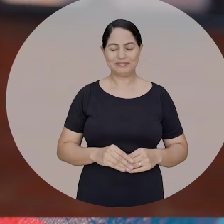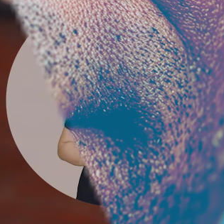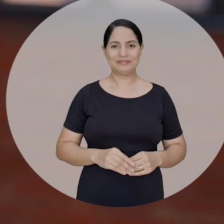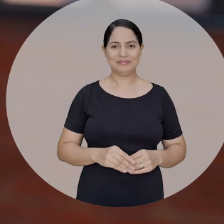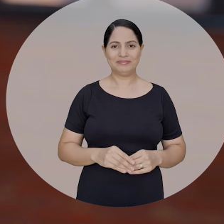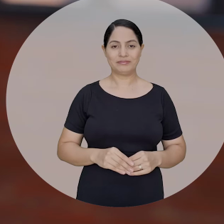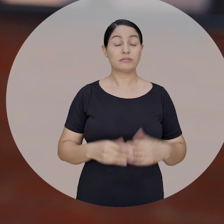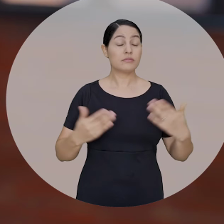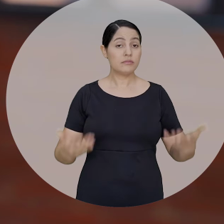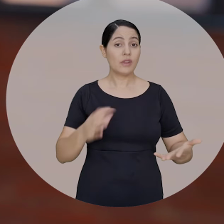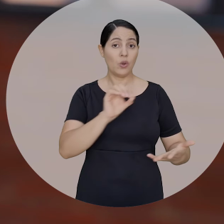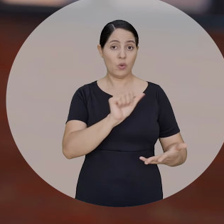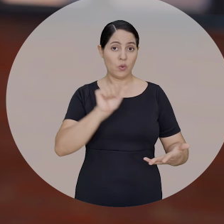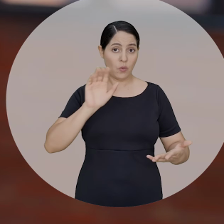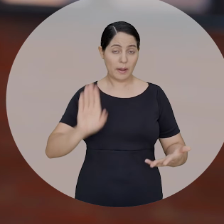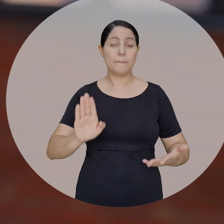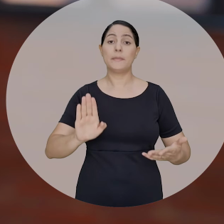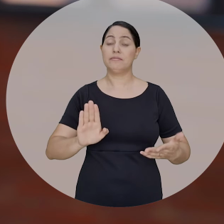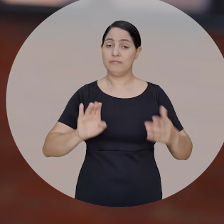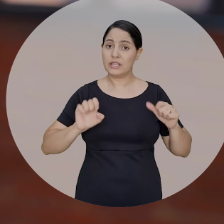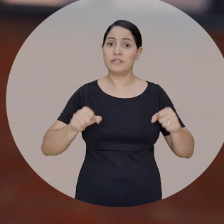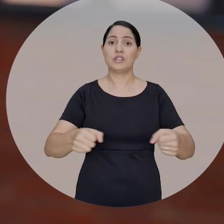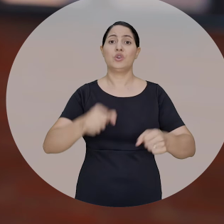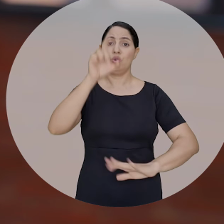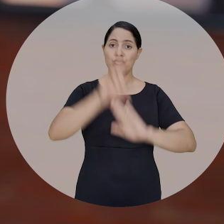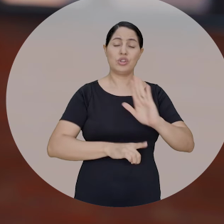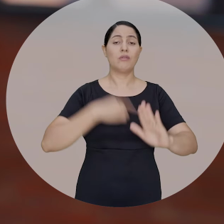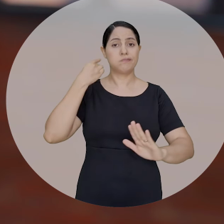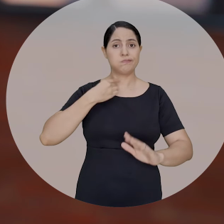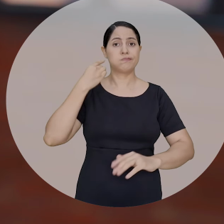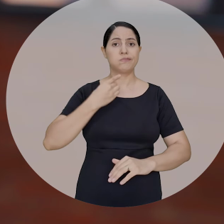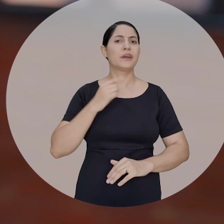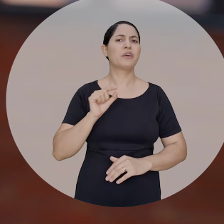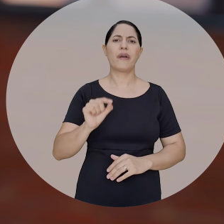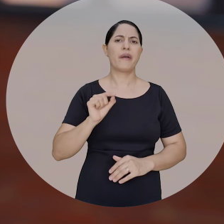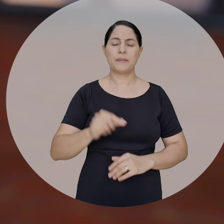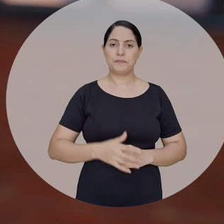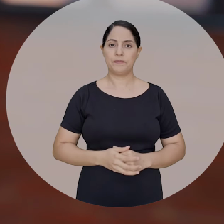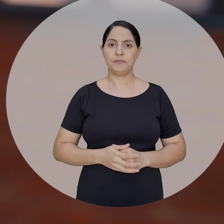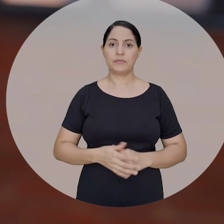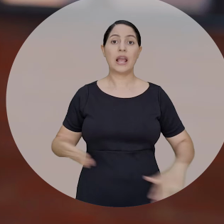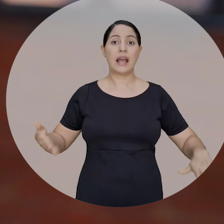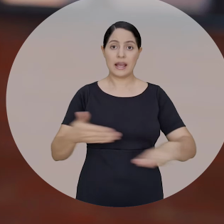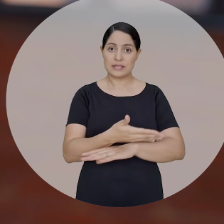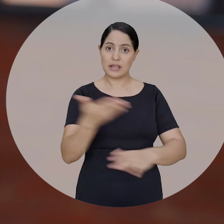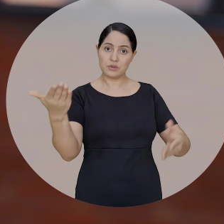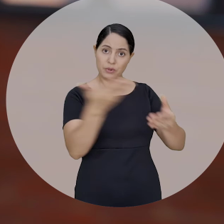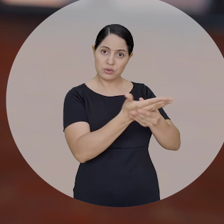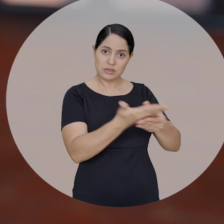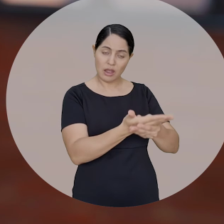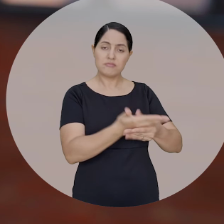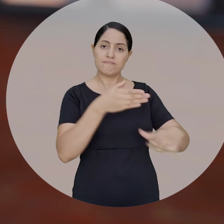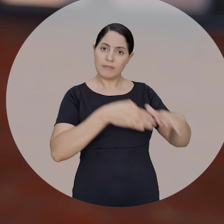A OAB saiu em defesa de uma das mais importantes prerrogativas da advocacia, o acesso irrestrito aos autos do